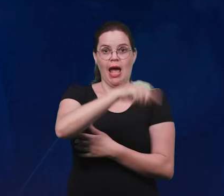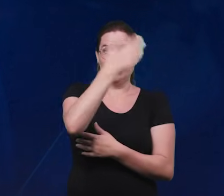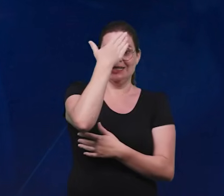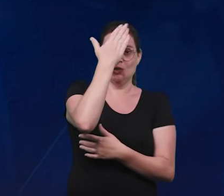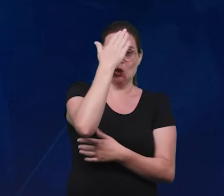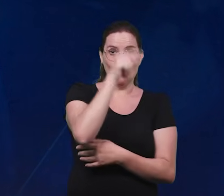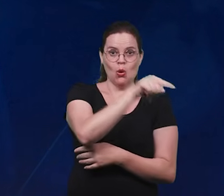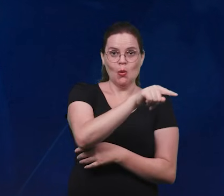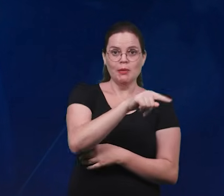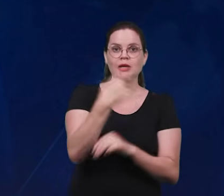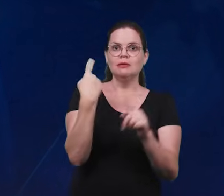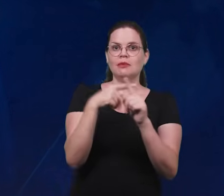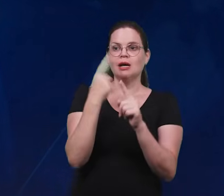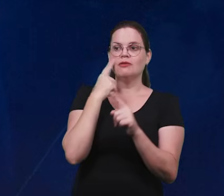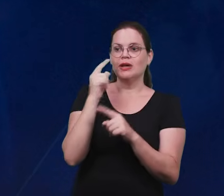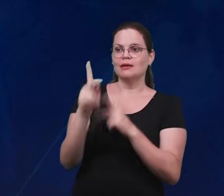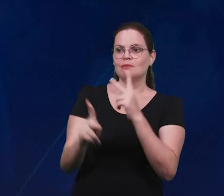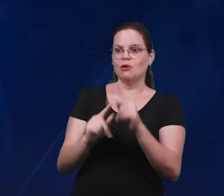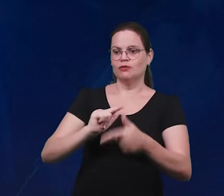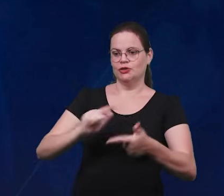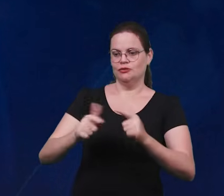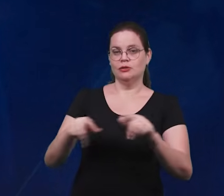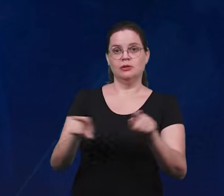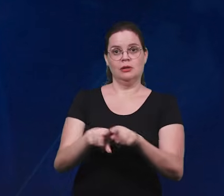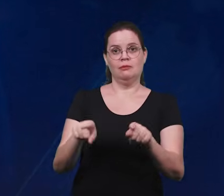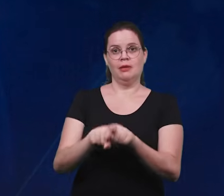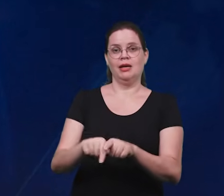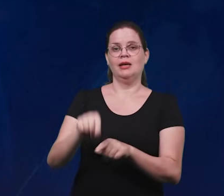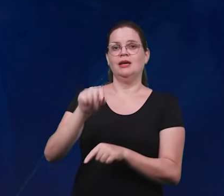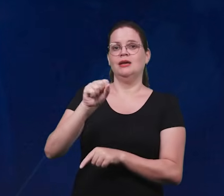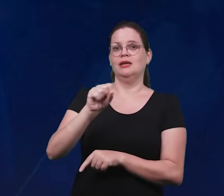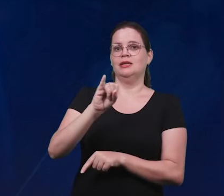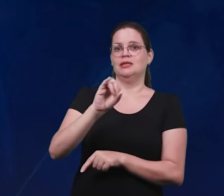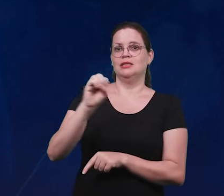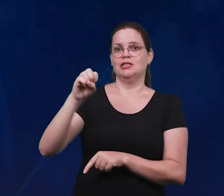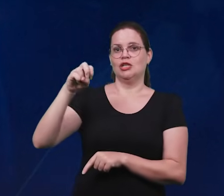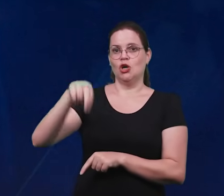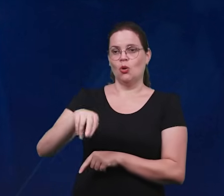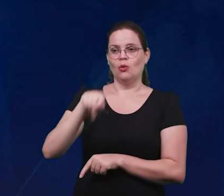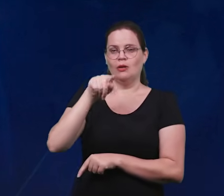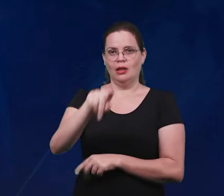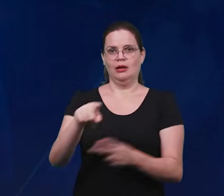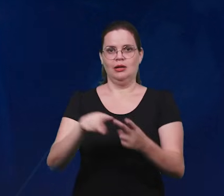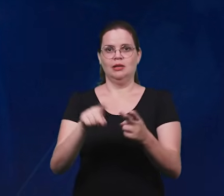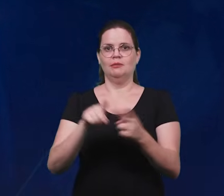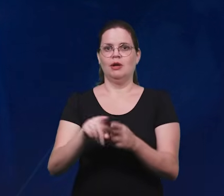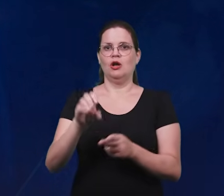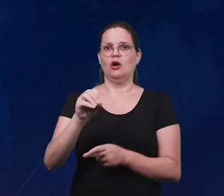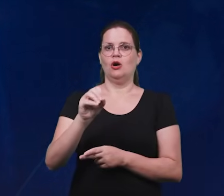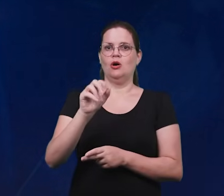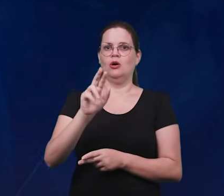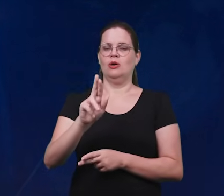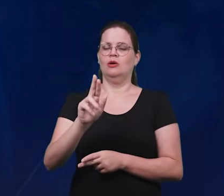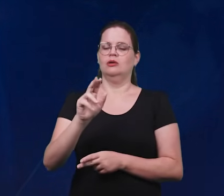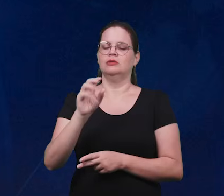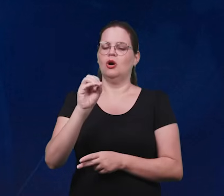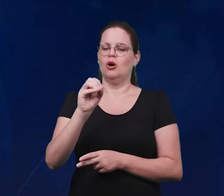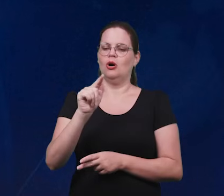dos israelitas sobre Sion, que foi rei de Esbom, e sobre Og, que foi rei de